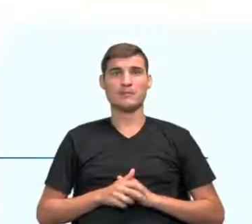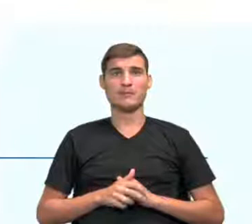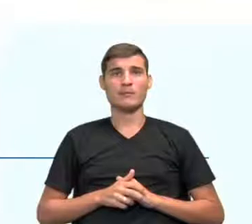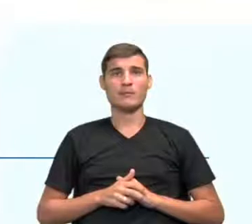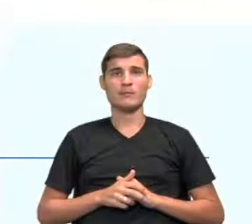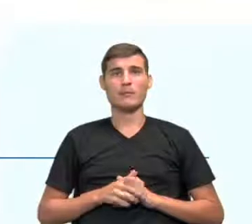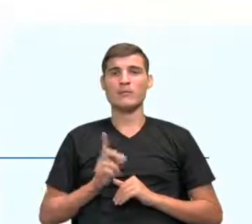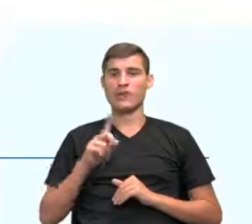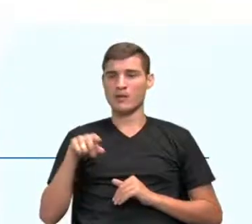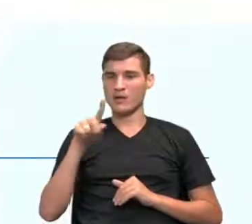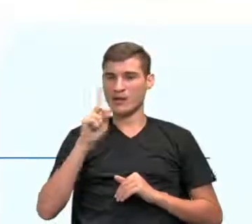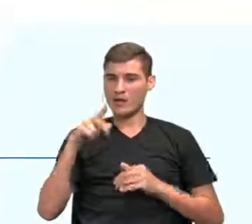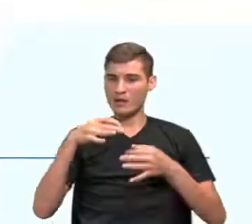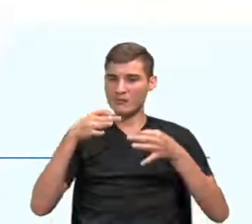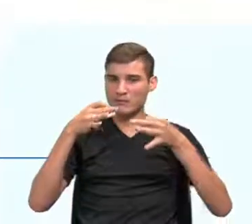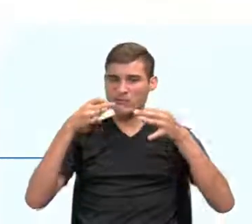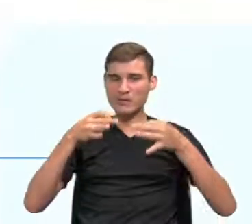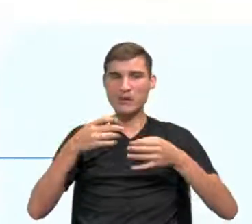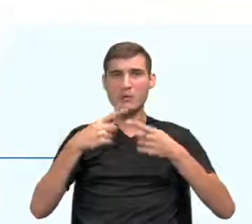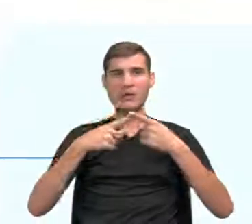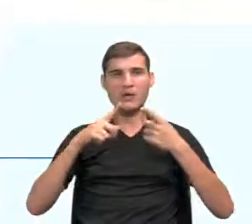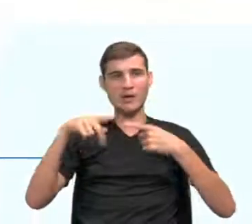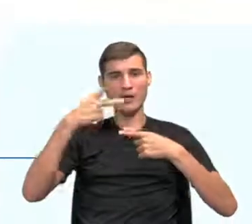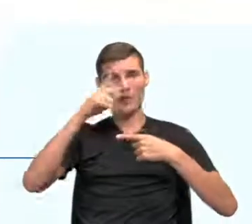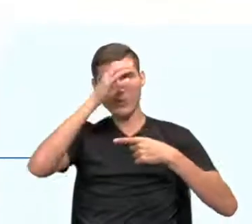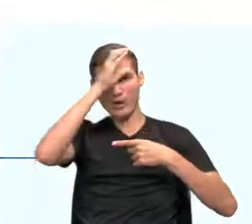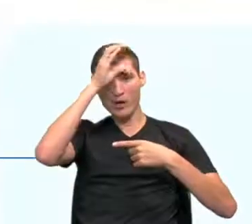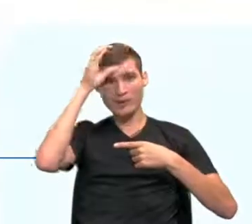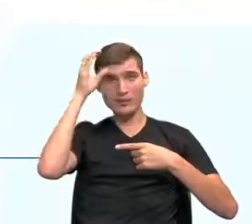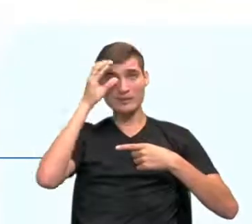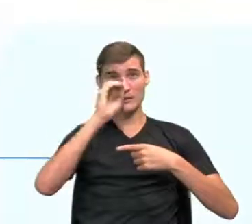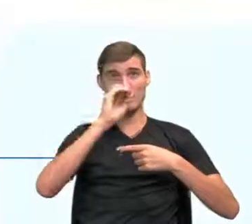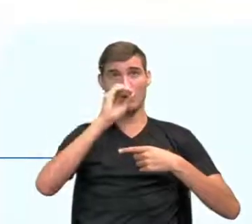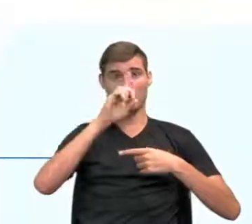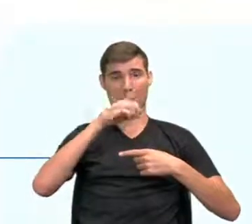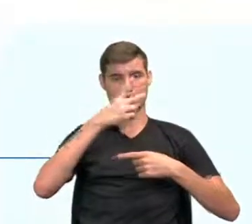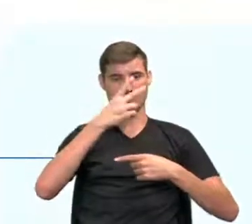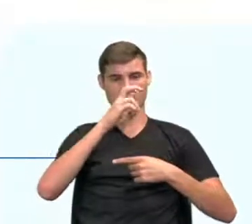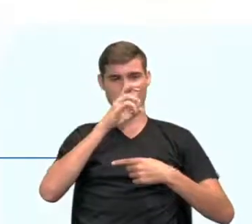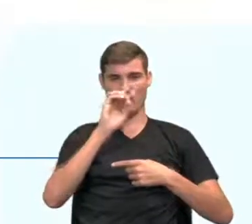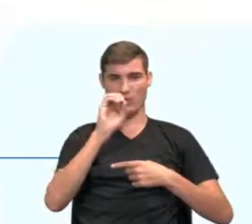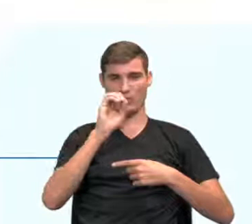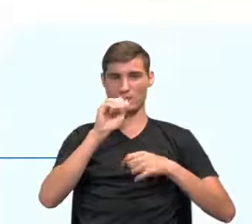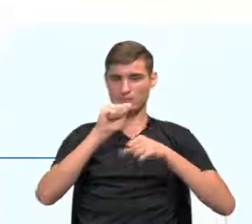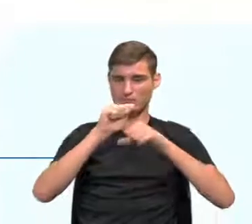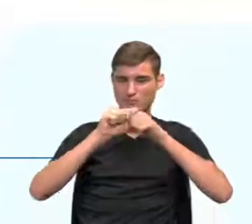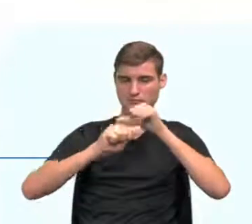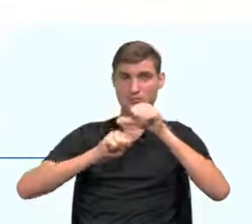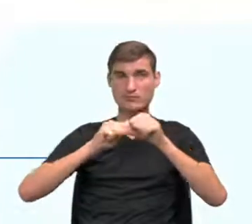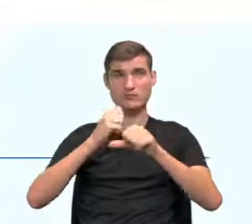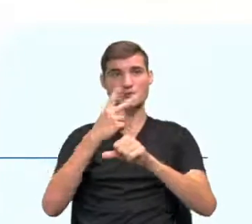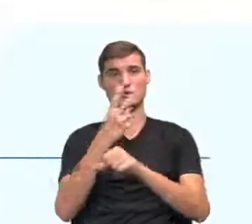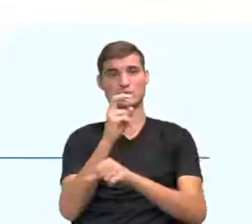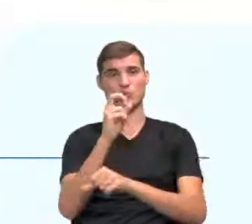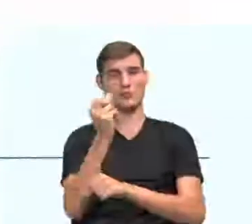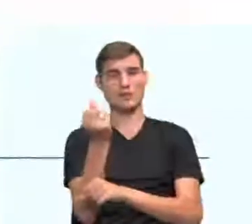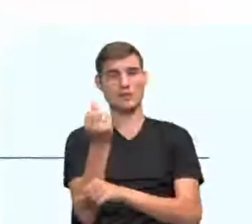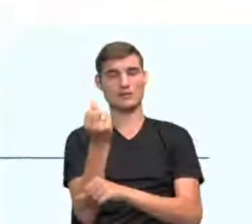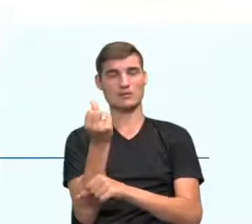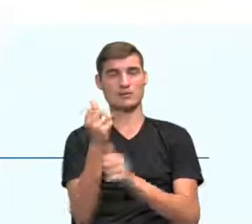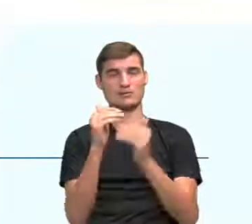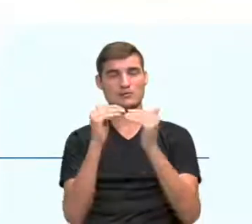É isso que precisa. O seu cliente ele quer que esse 250 graus seja representado em 256 níveis.